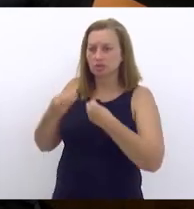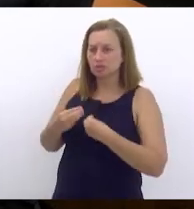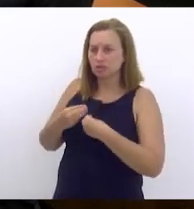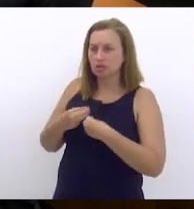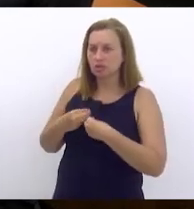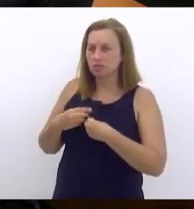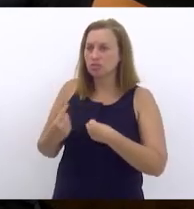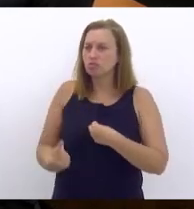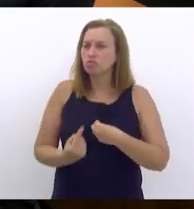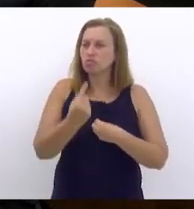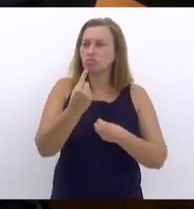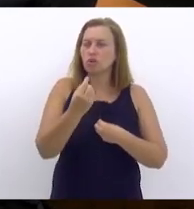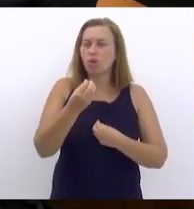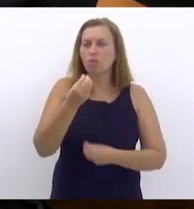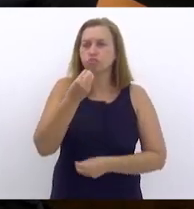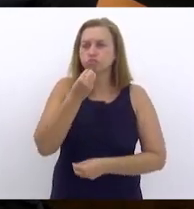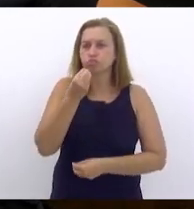talento.